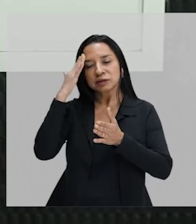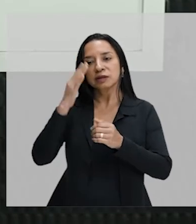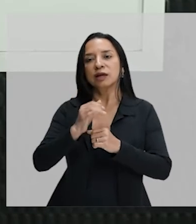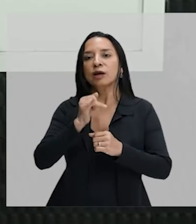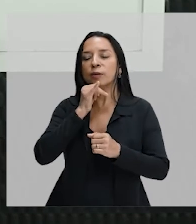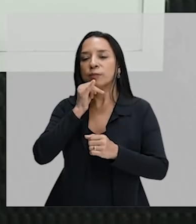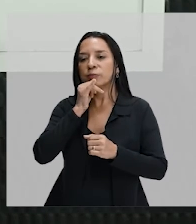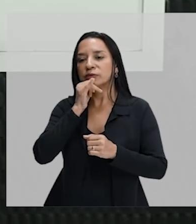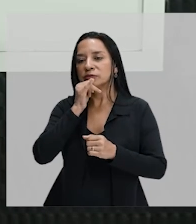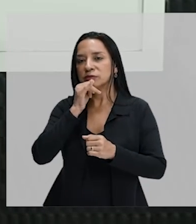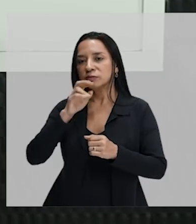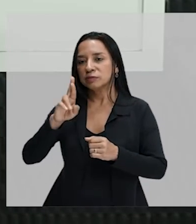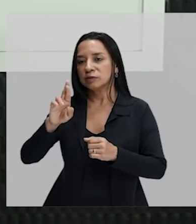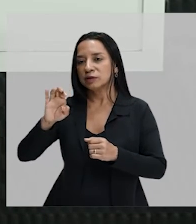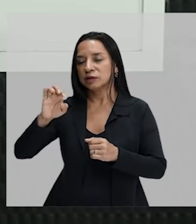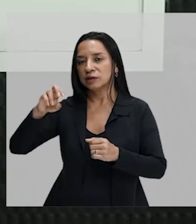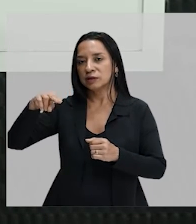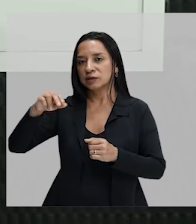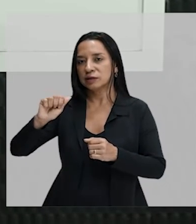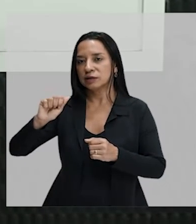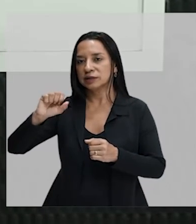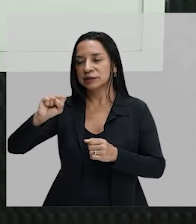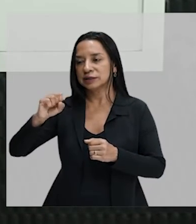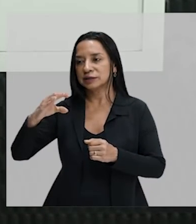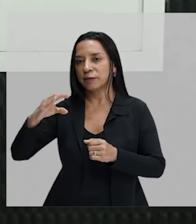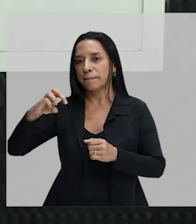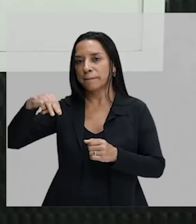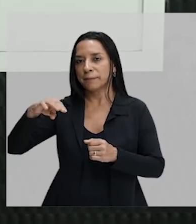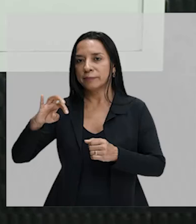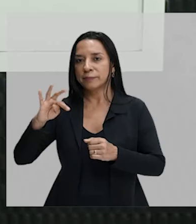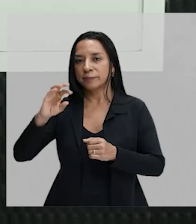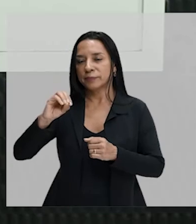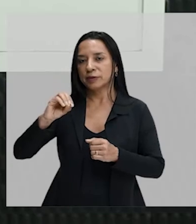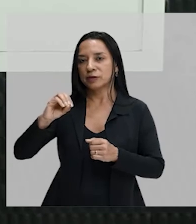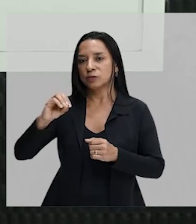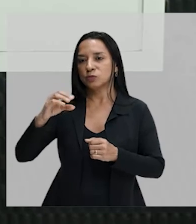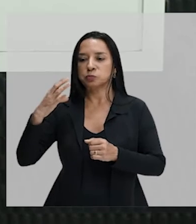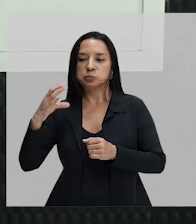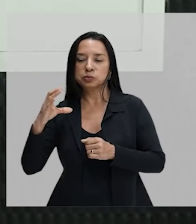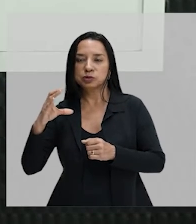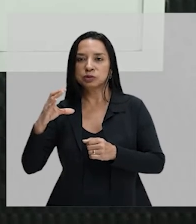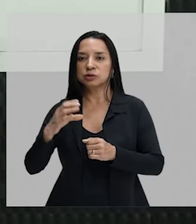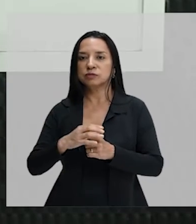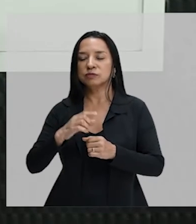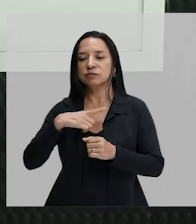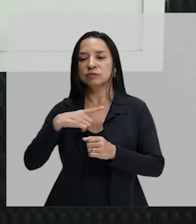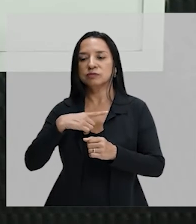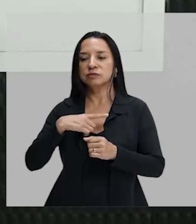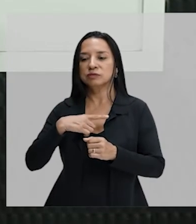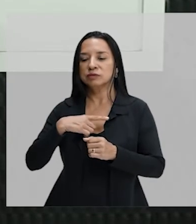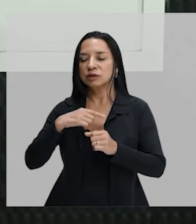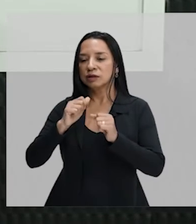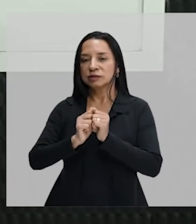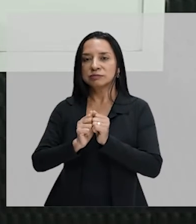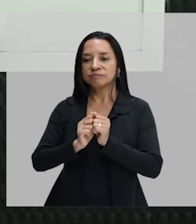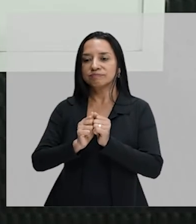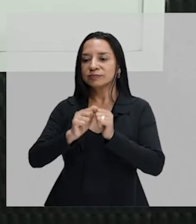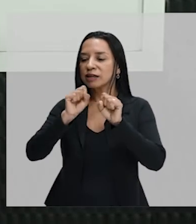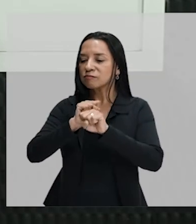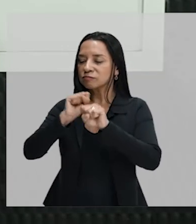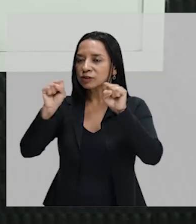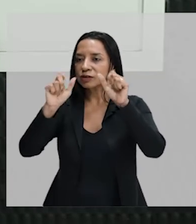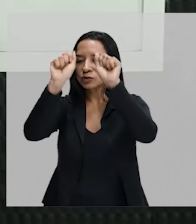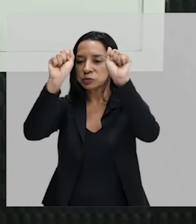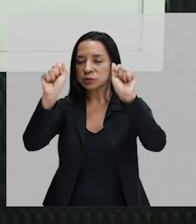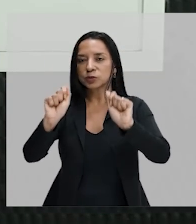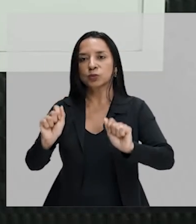exemplo, no Renascimento Científico, né, nós temos grandes escultores, grandes escultores ali,